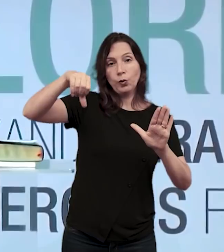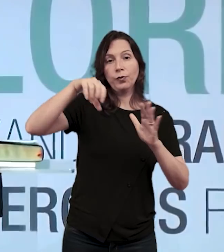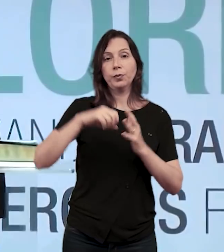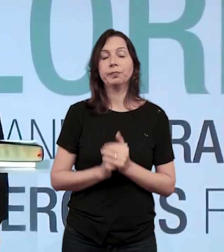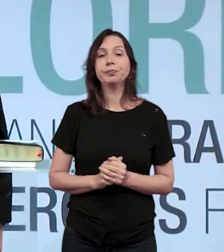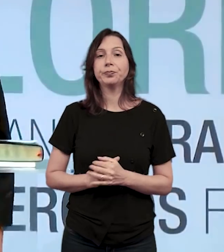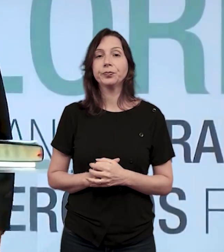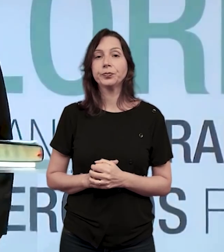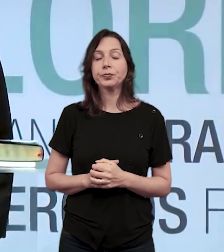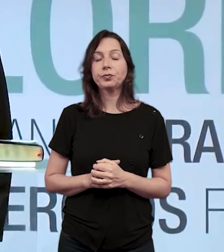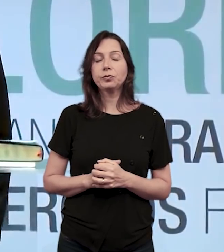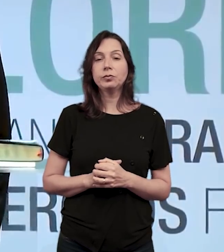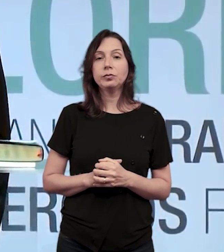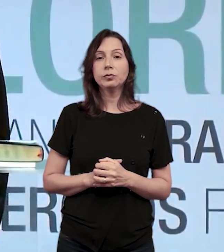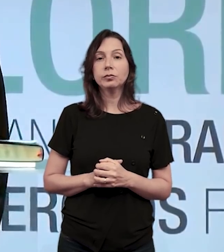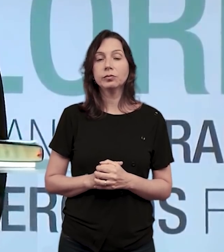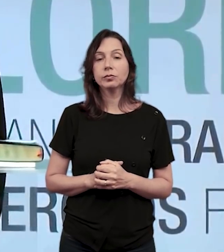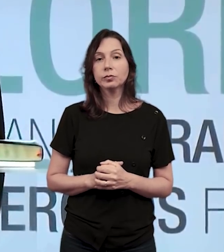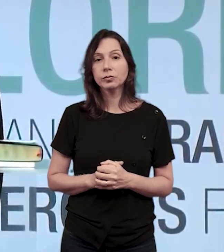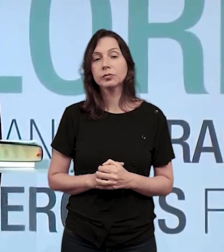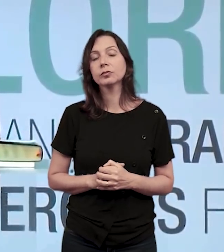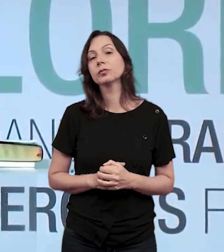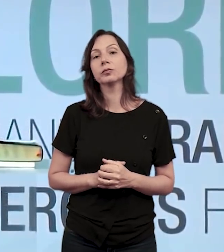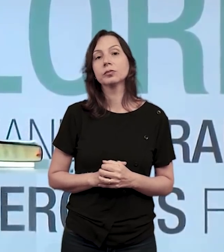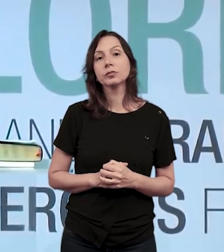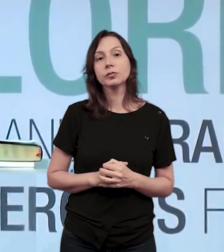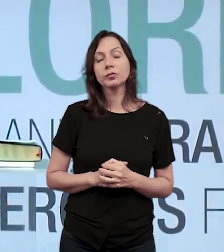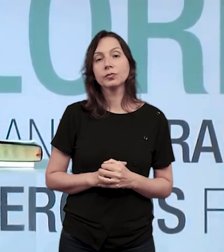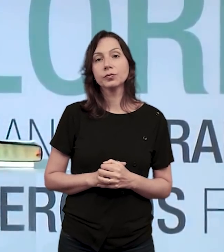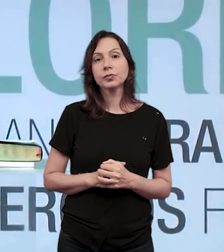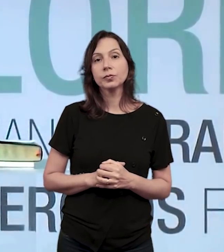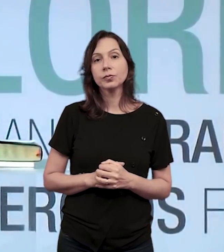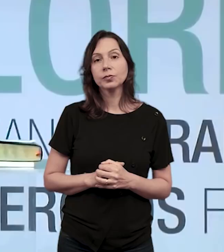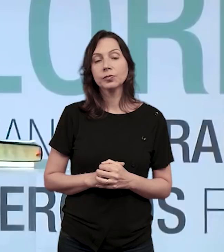favor, 2 Coríntios 12, 9.